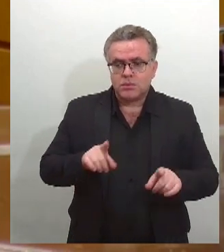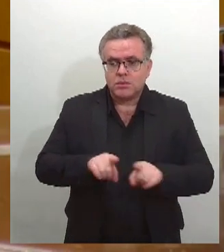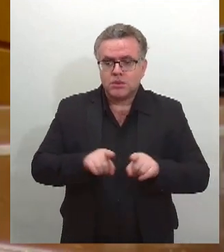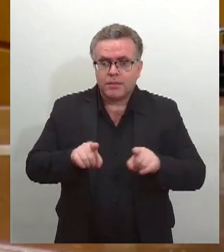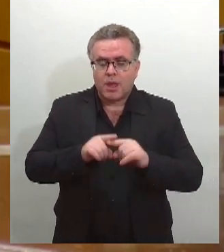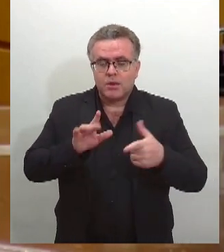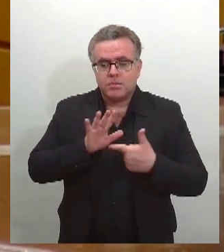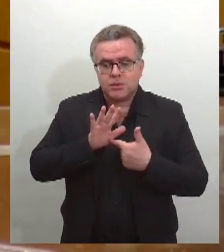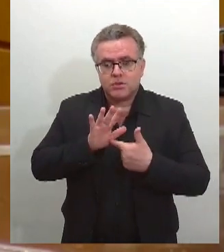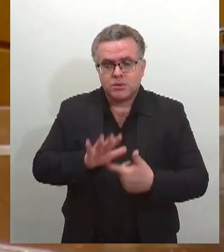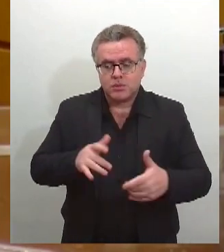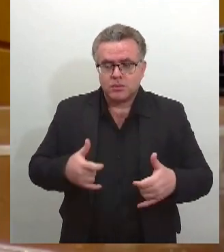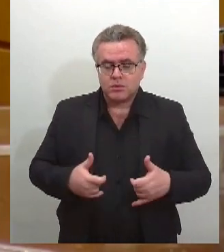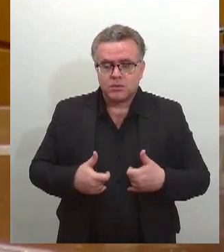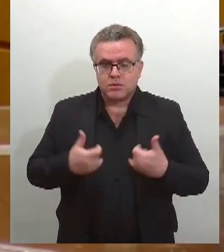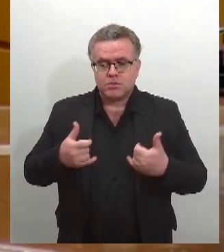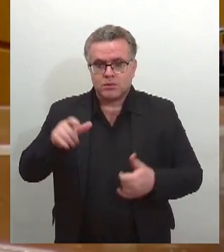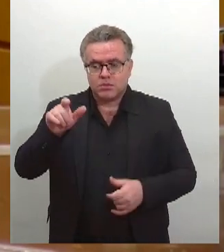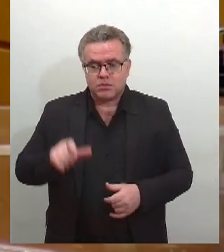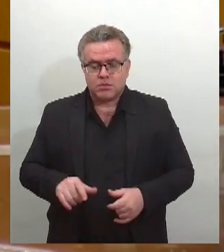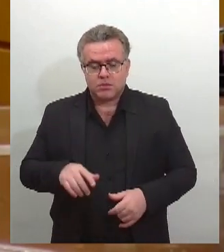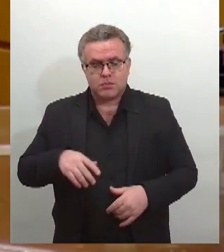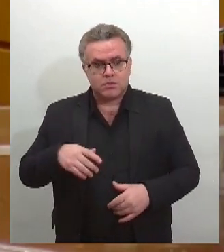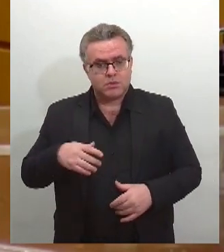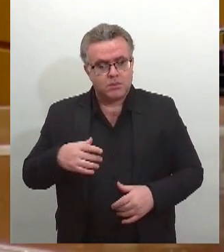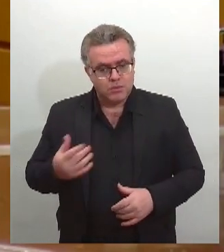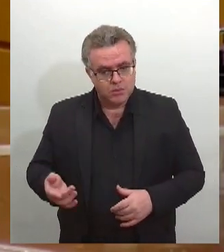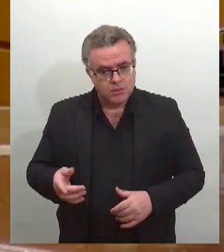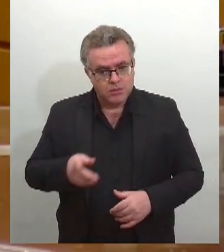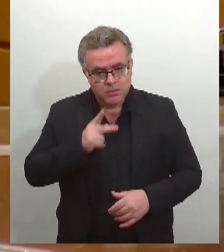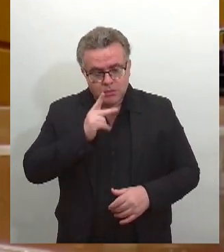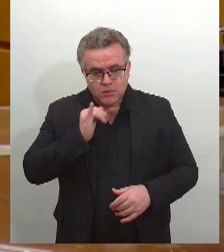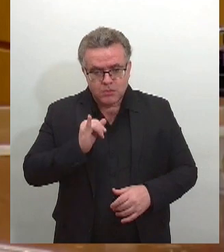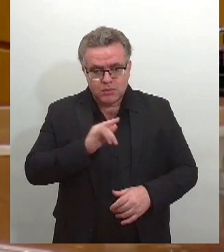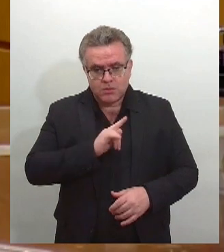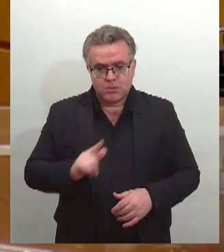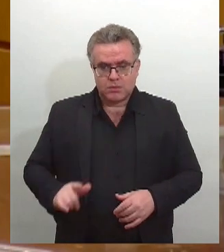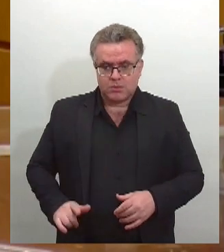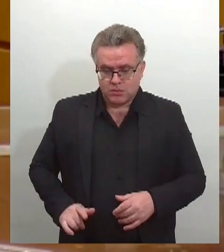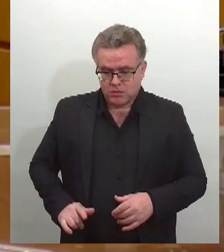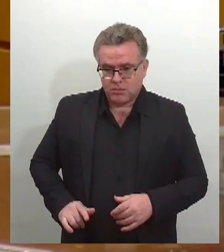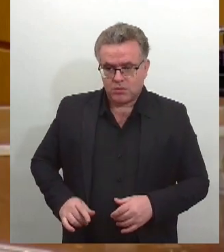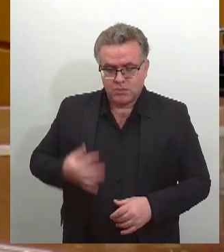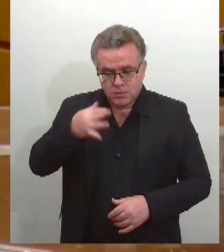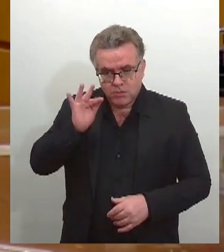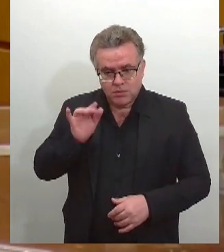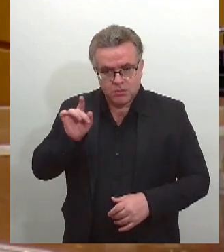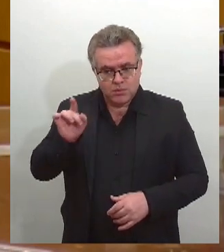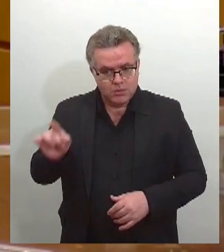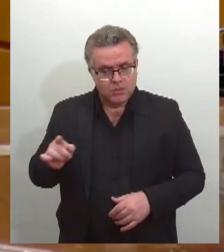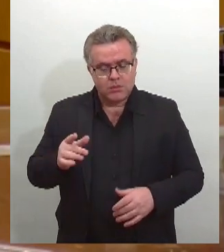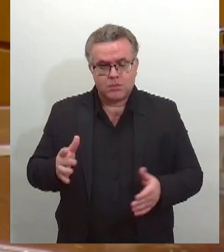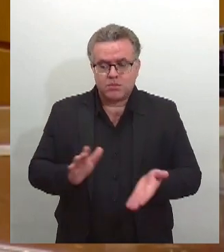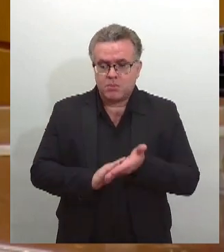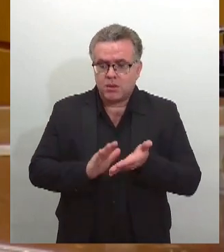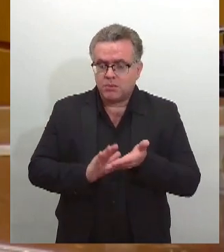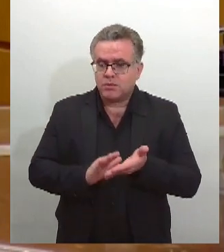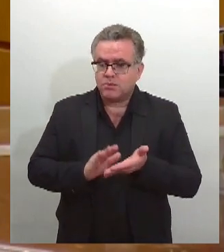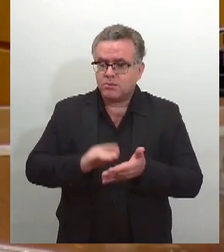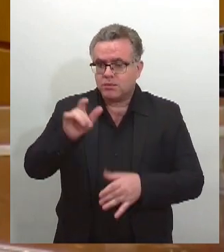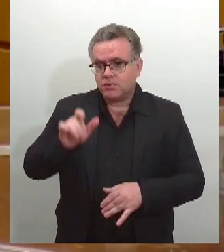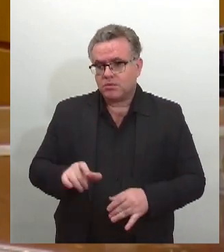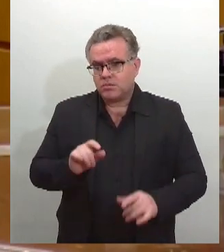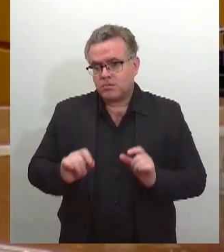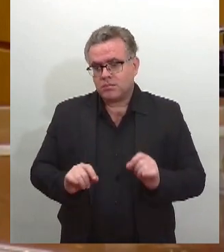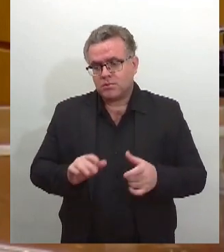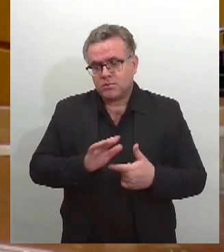Luiz Mitidieri, pai do governador do estado, Fábio Mitidieri. O parlamentar manifestou ainda pesar